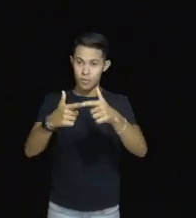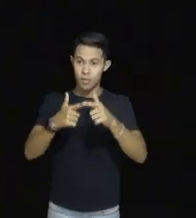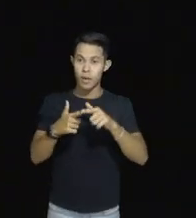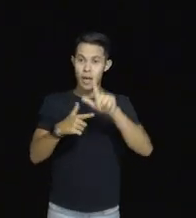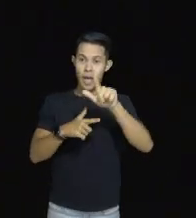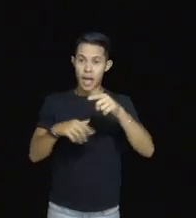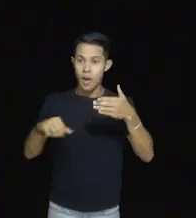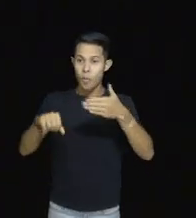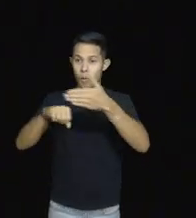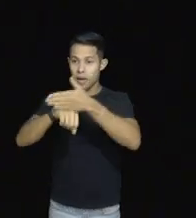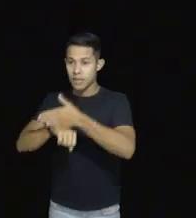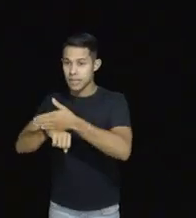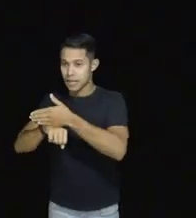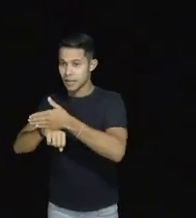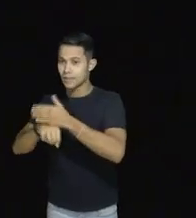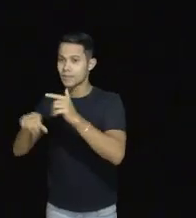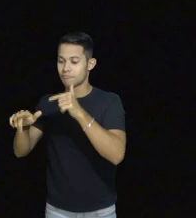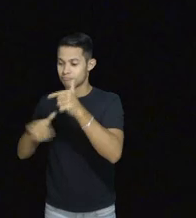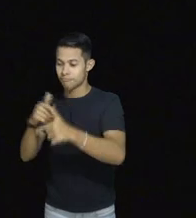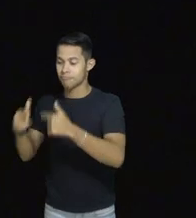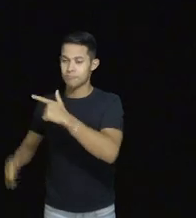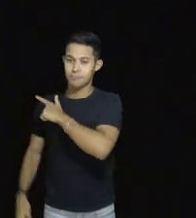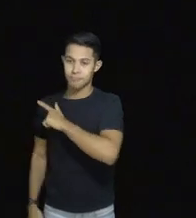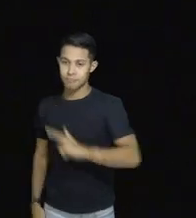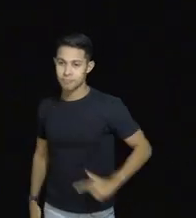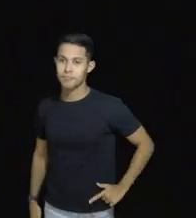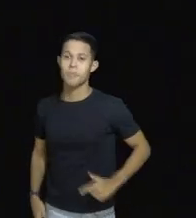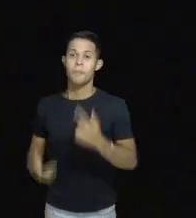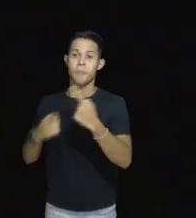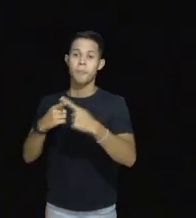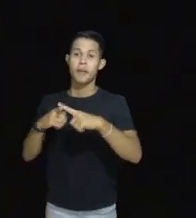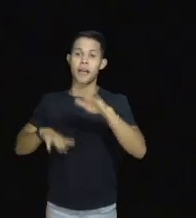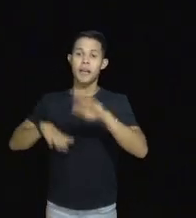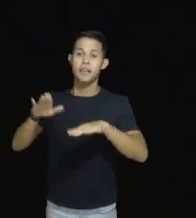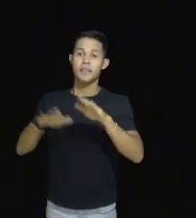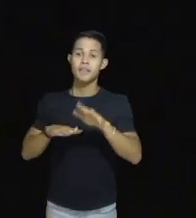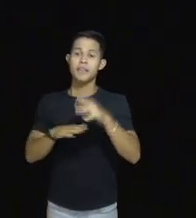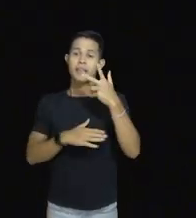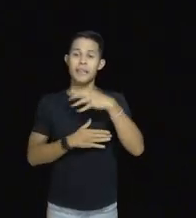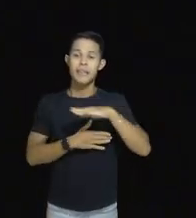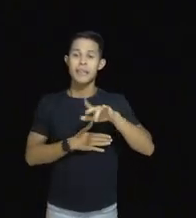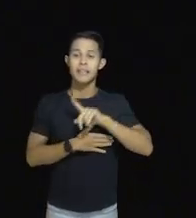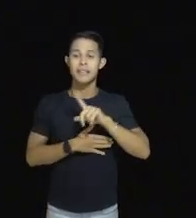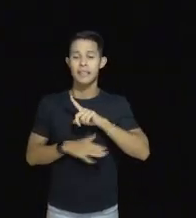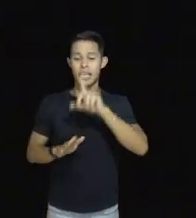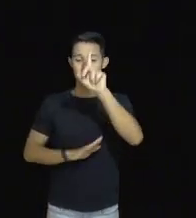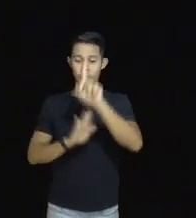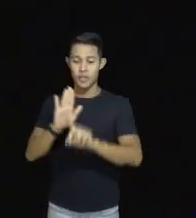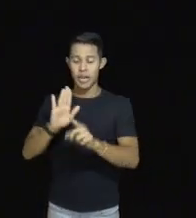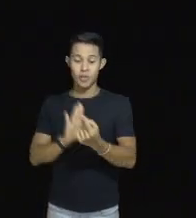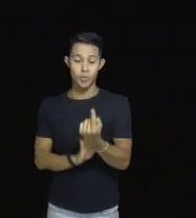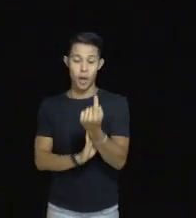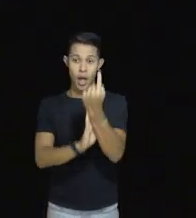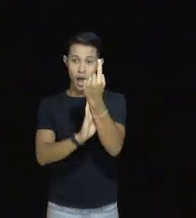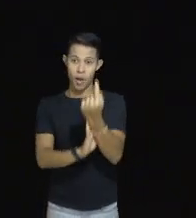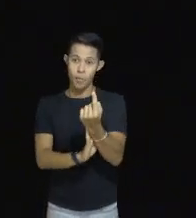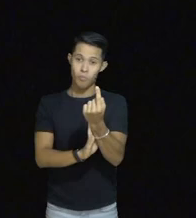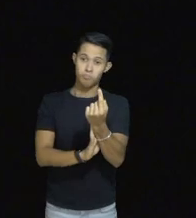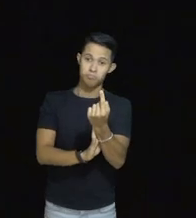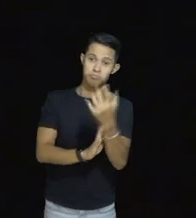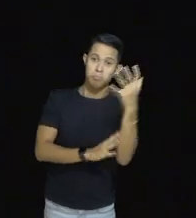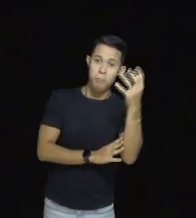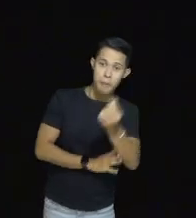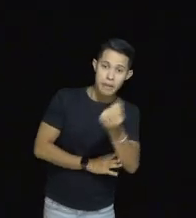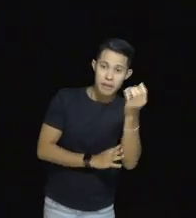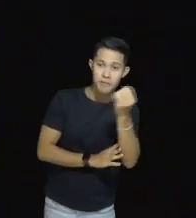público, porque muitas vezes as crianças só têm direito a algum atendimento, ou algum benefício, ou a algo, com o diagnóstico, né? Então, ele